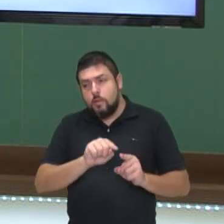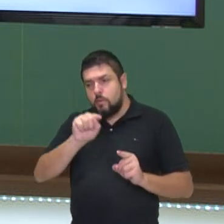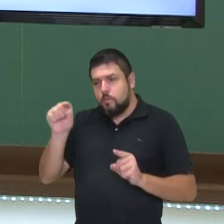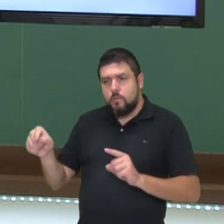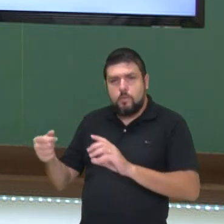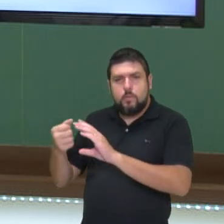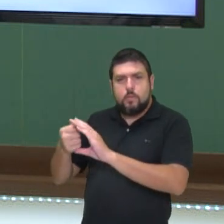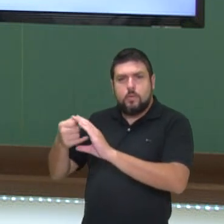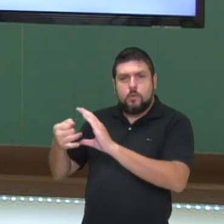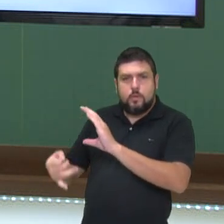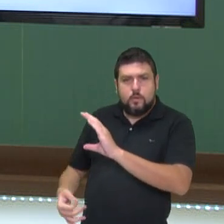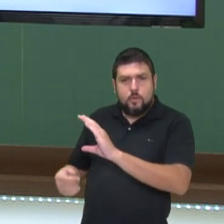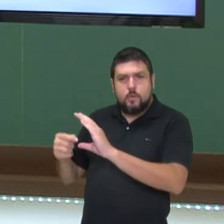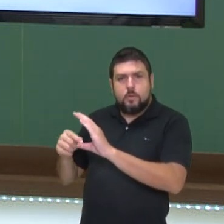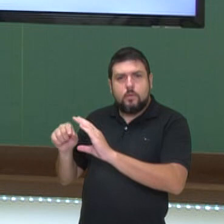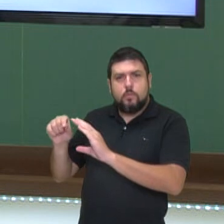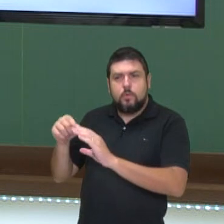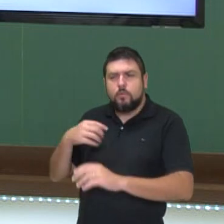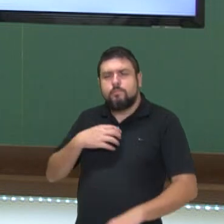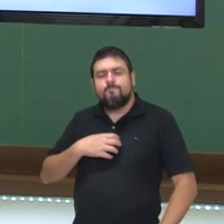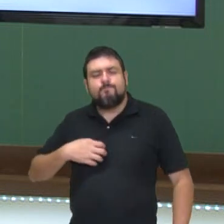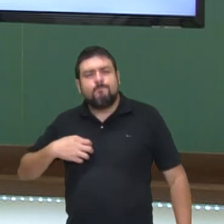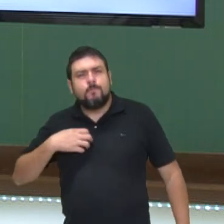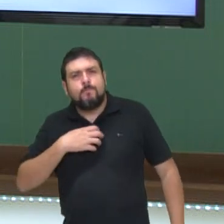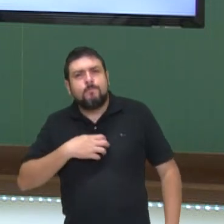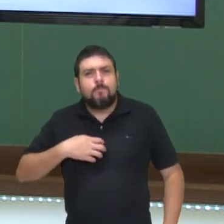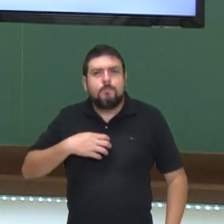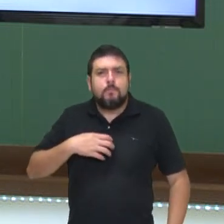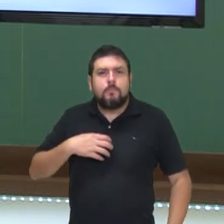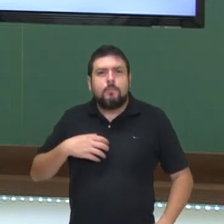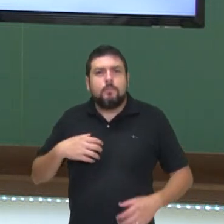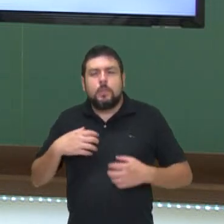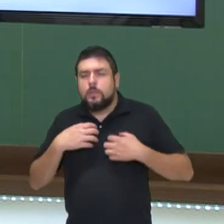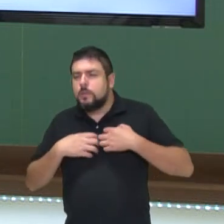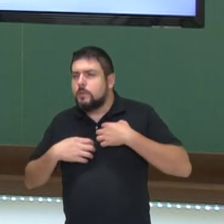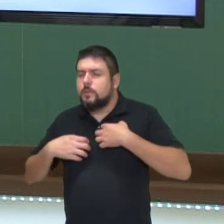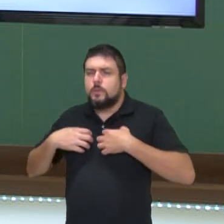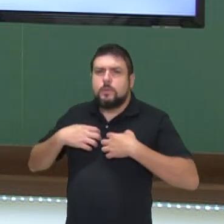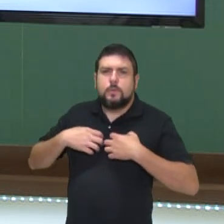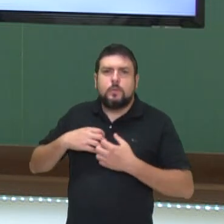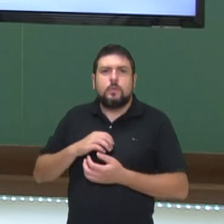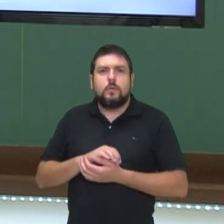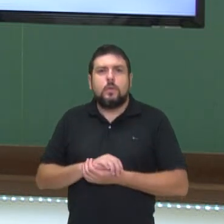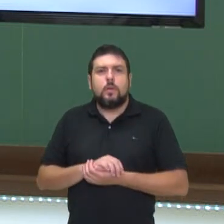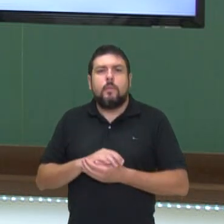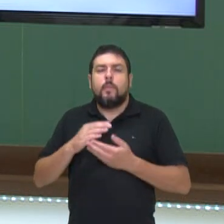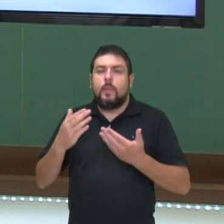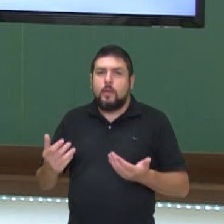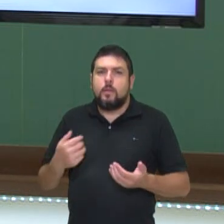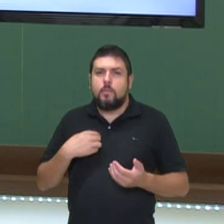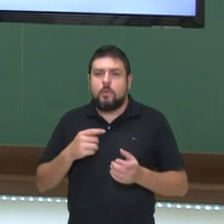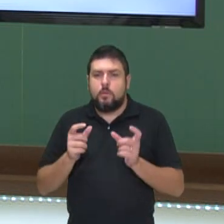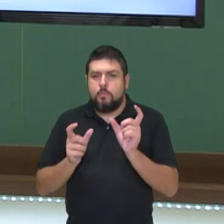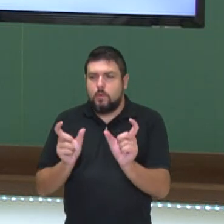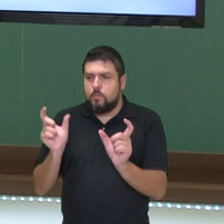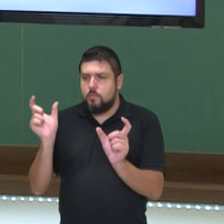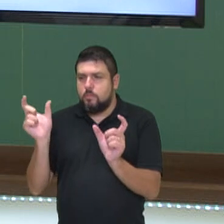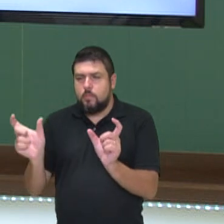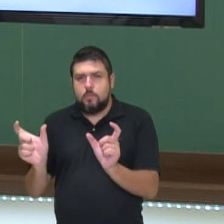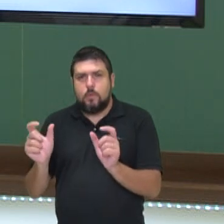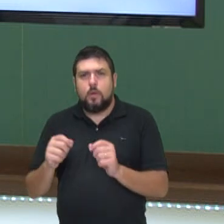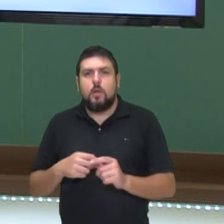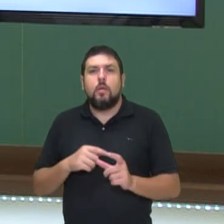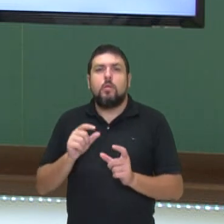um predicativo do sujeito, insatisfeito, uma característica do homem. Então, temos dois núcleos. Predicativo